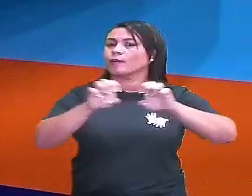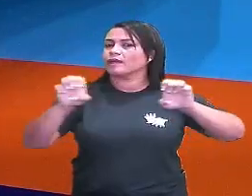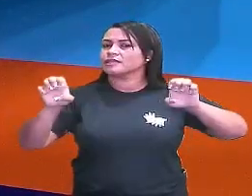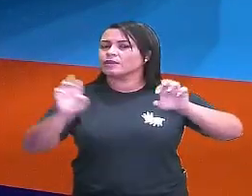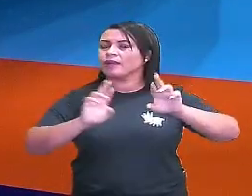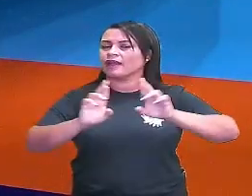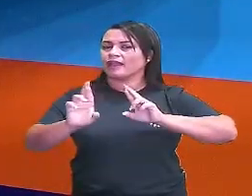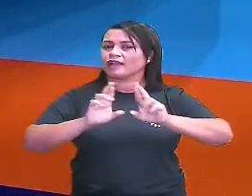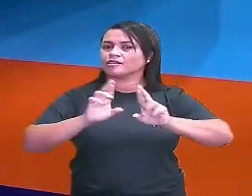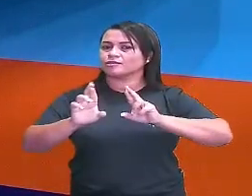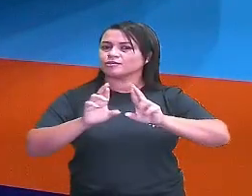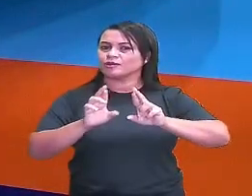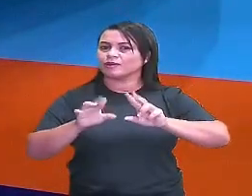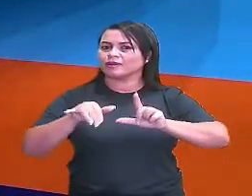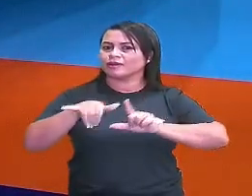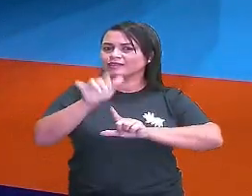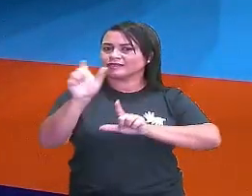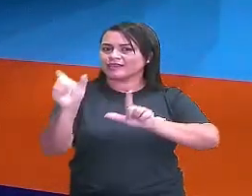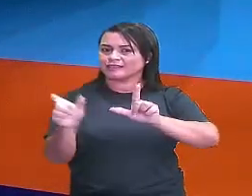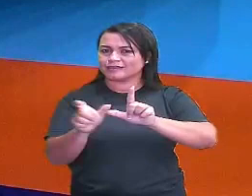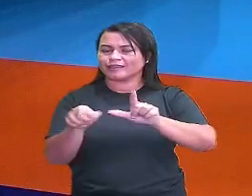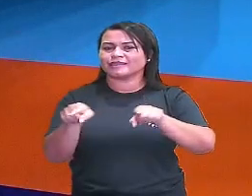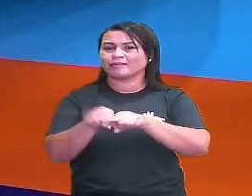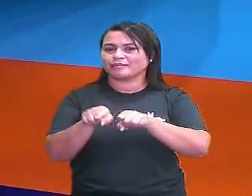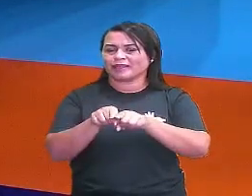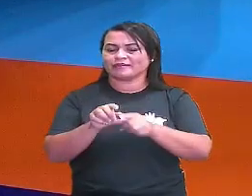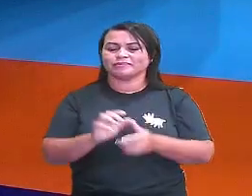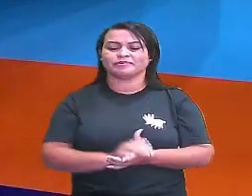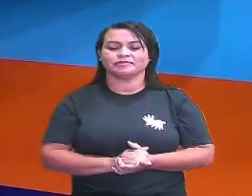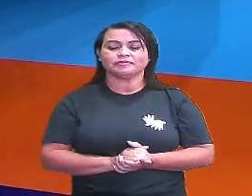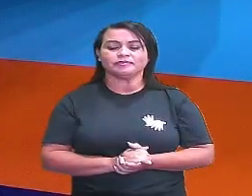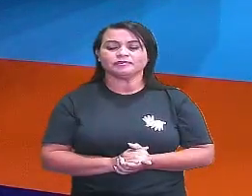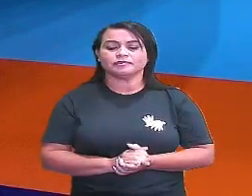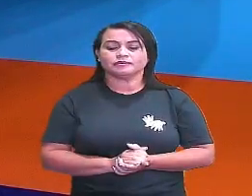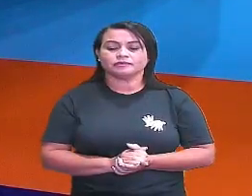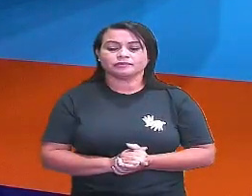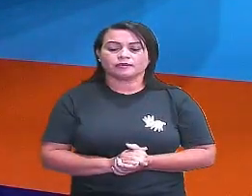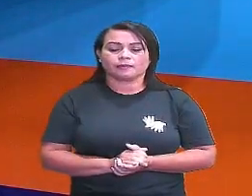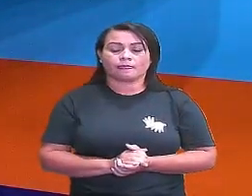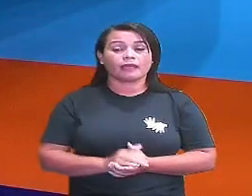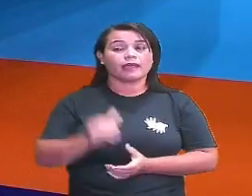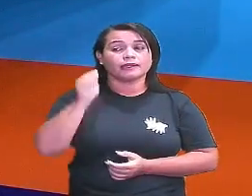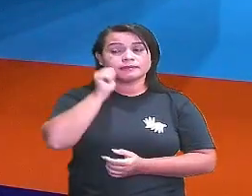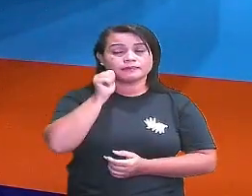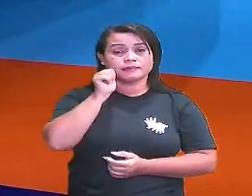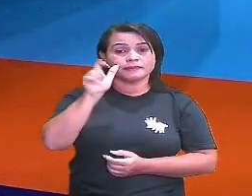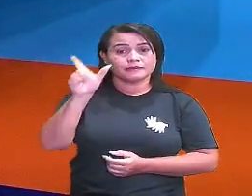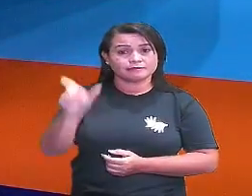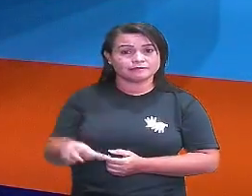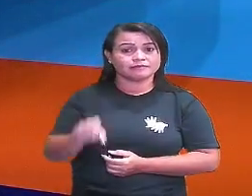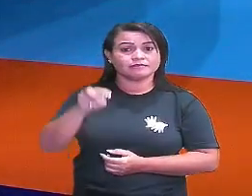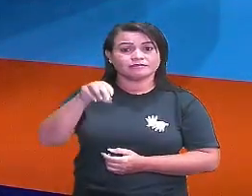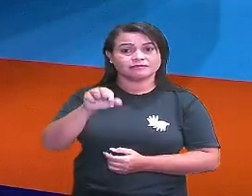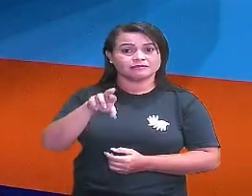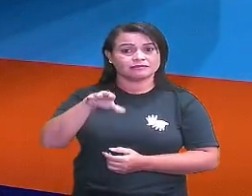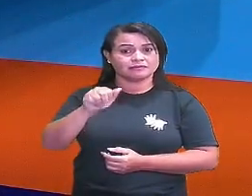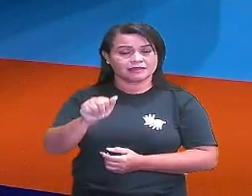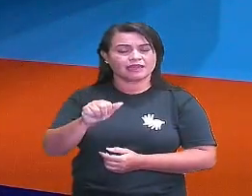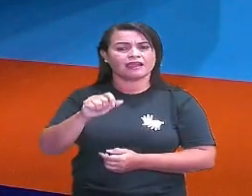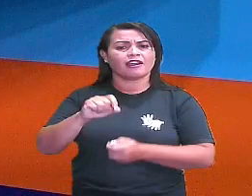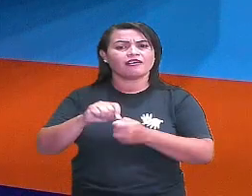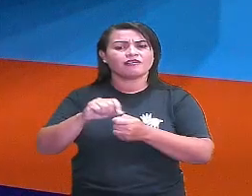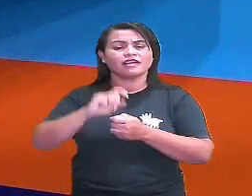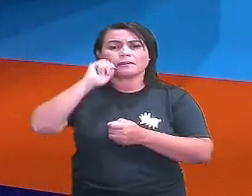aí esses dois temas de equações polinomiais. Ok? Dona Maria fabrica pães